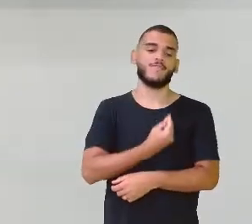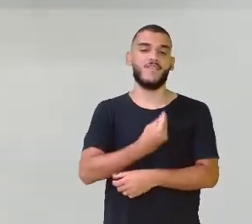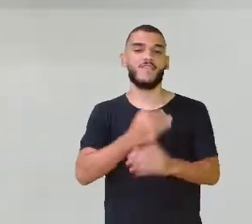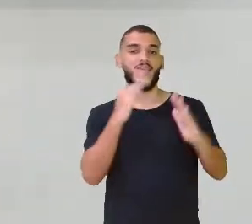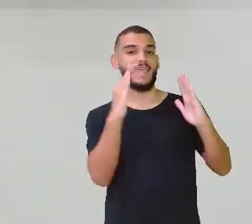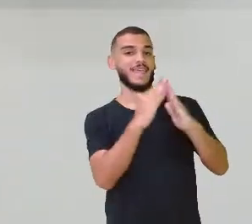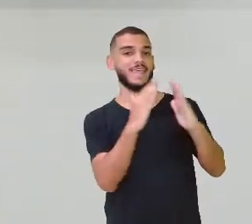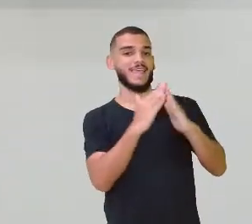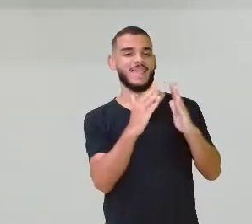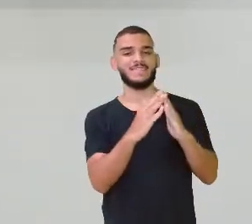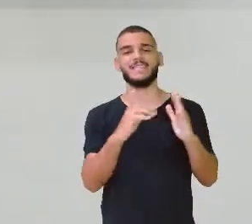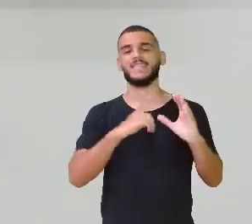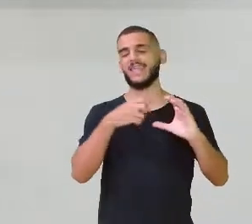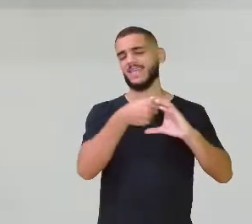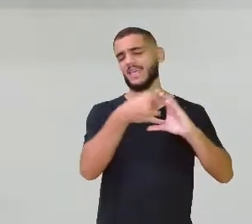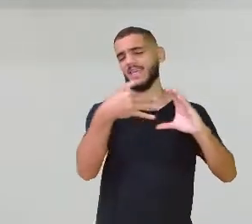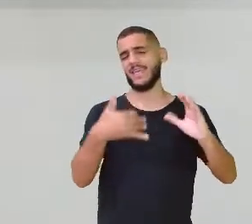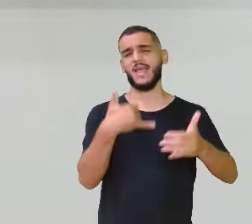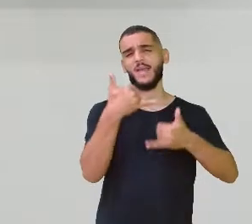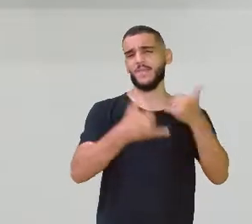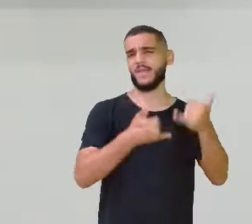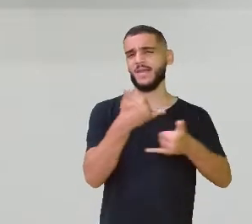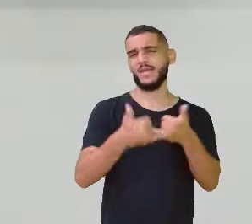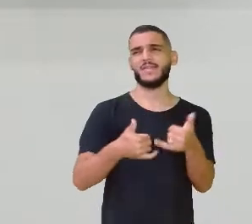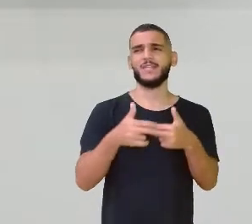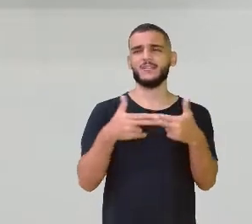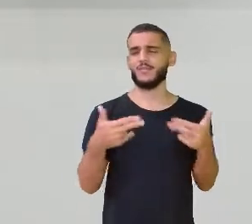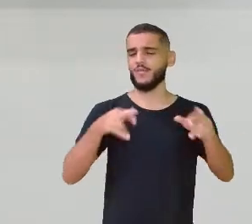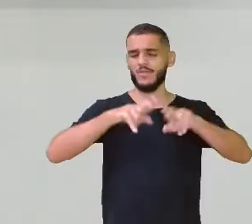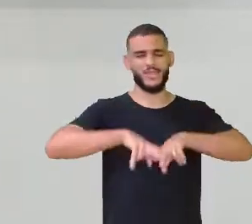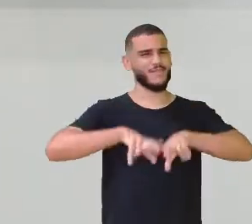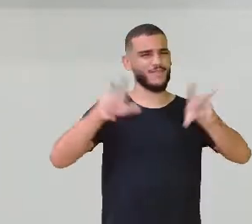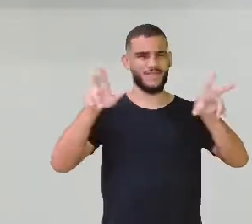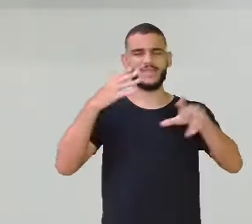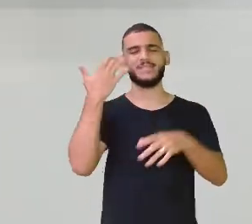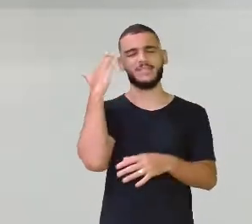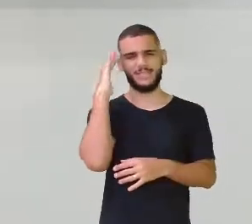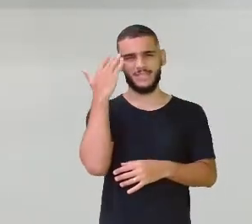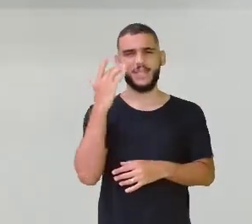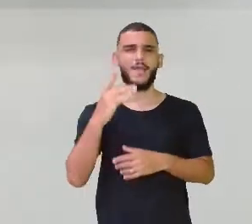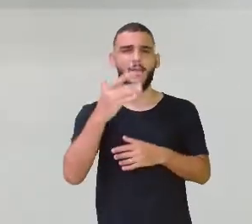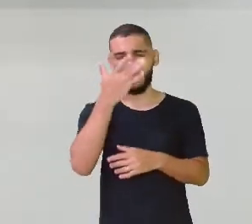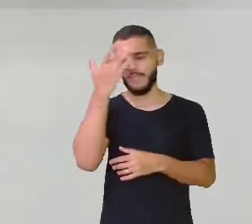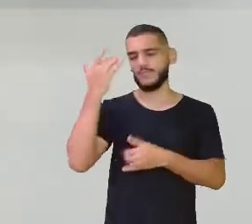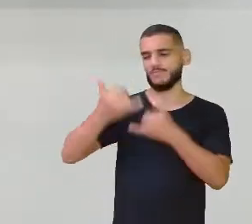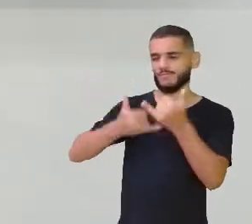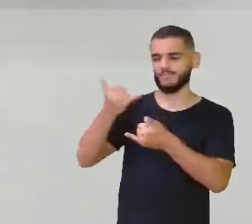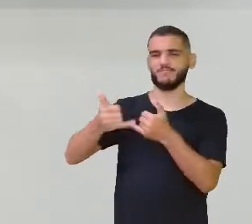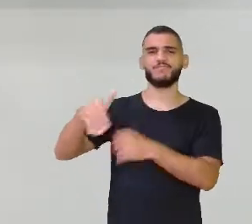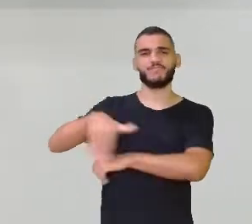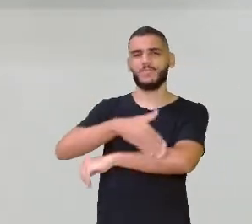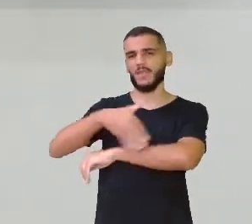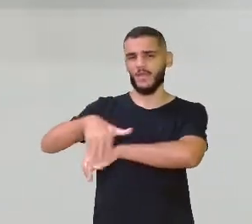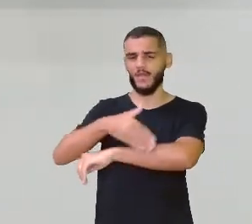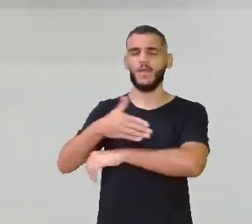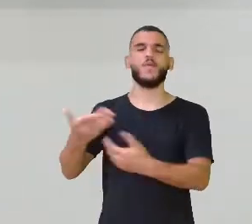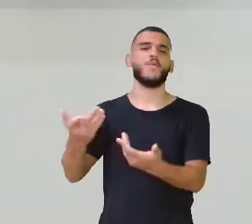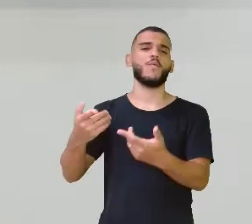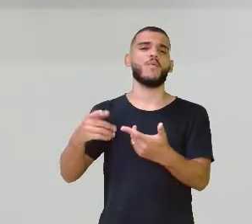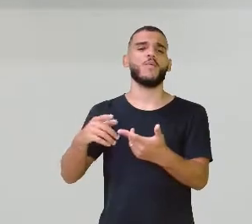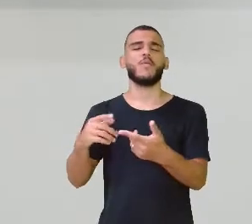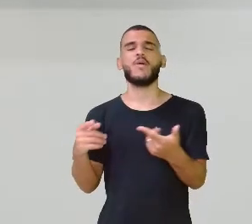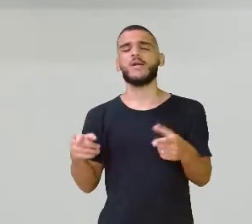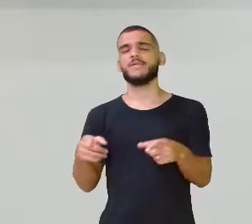aquela característica. As brincadeiras que brincam são completamente diferentes. De quem brinca na rua, lá no interior, que pode brincar, né?